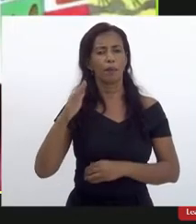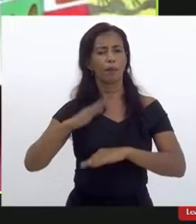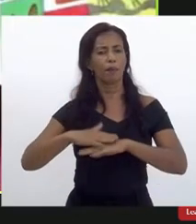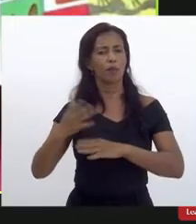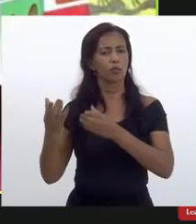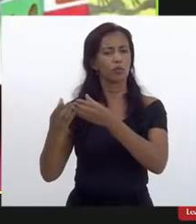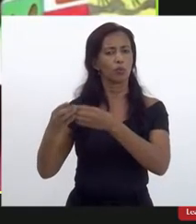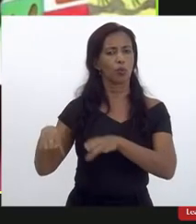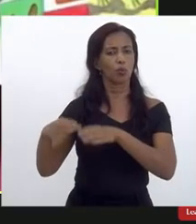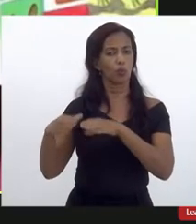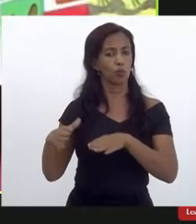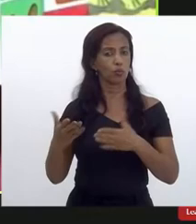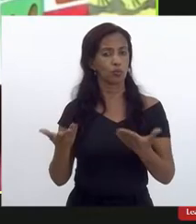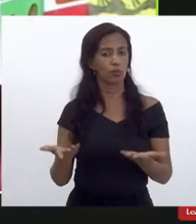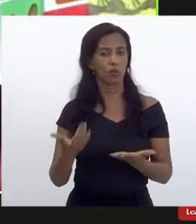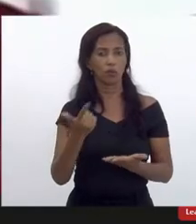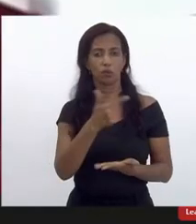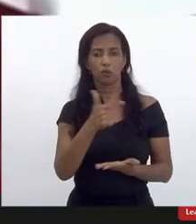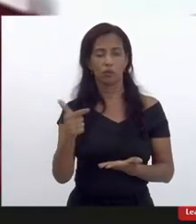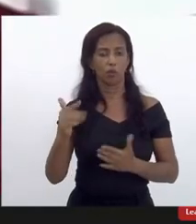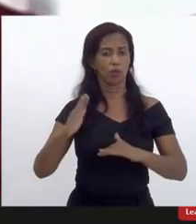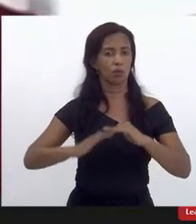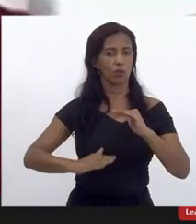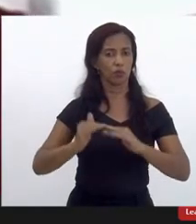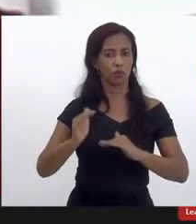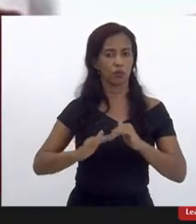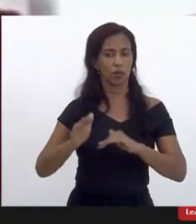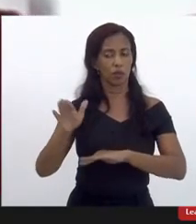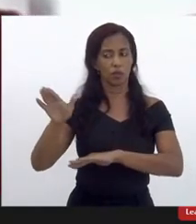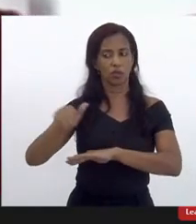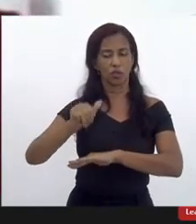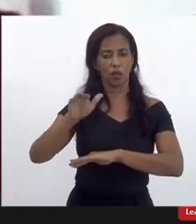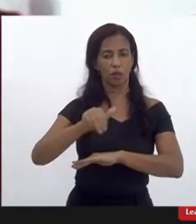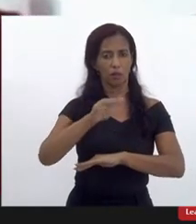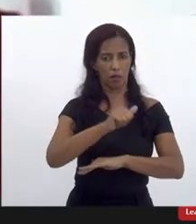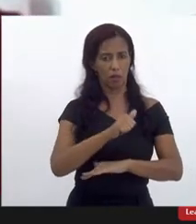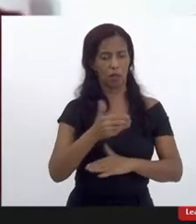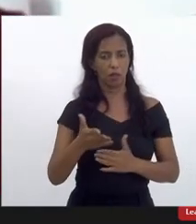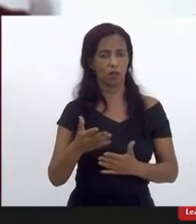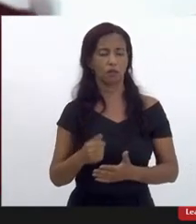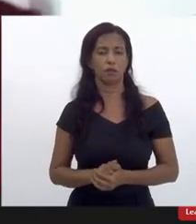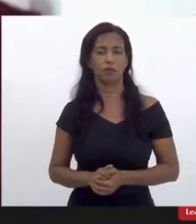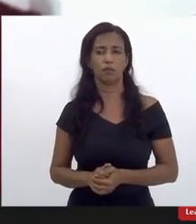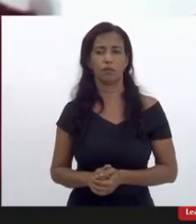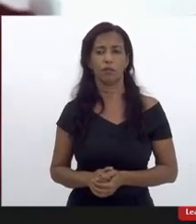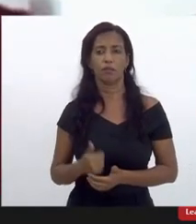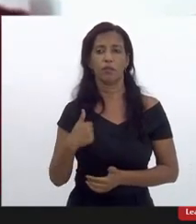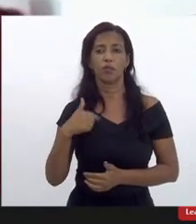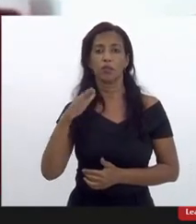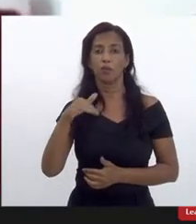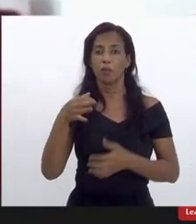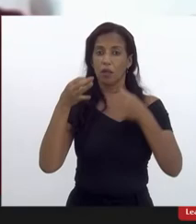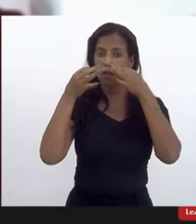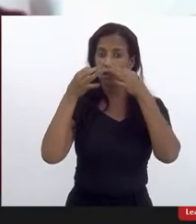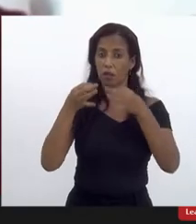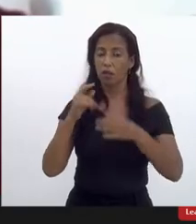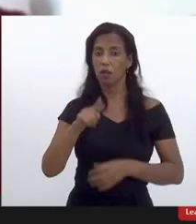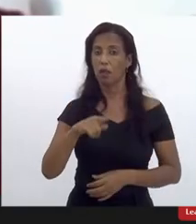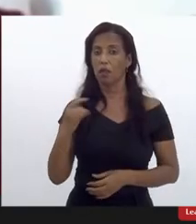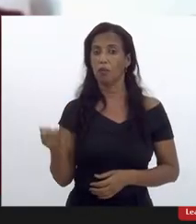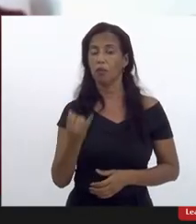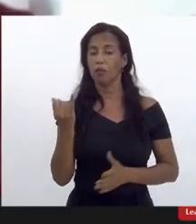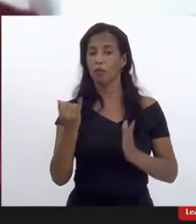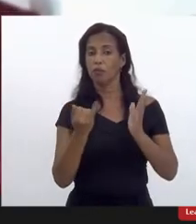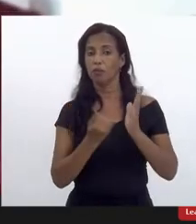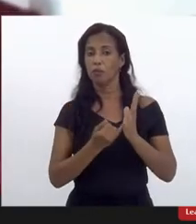concurso, evidentemente não havendo profissionais a serem convocados no concurso atualmente em vigor, eu chamaria a atenção de que é importante o